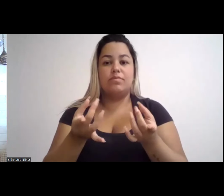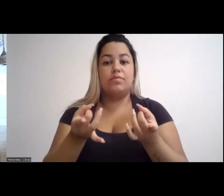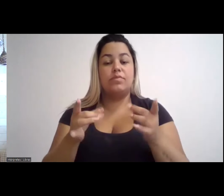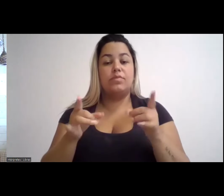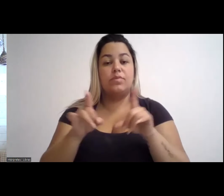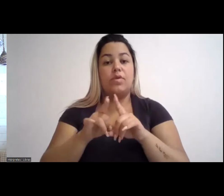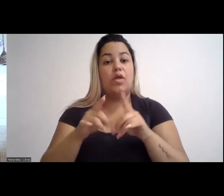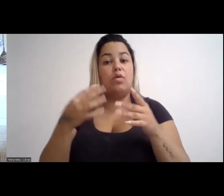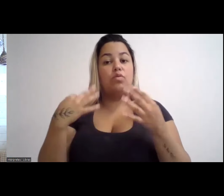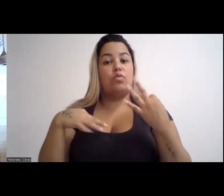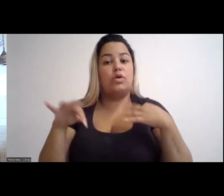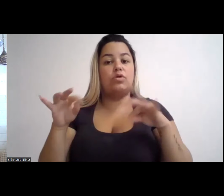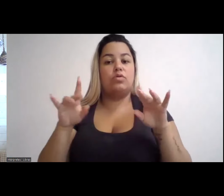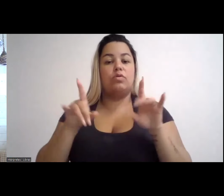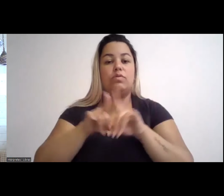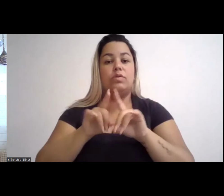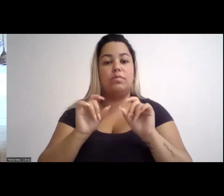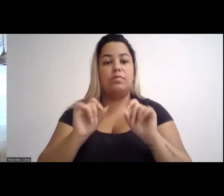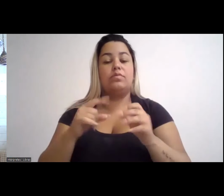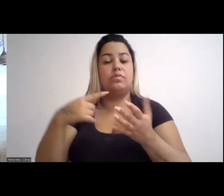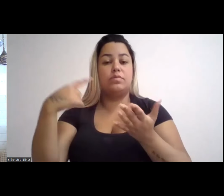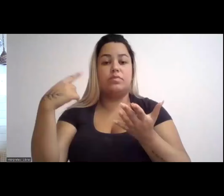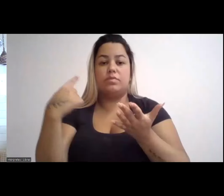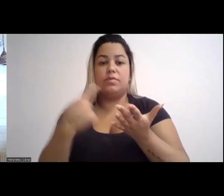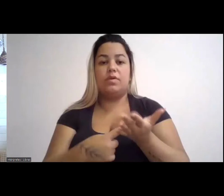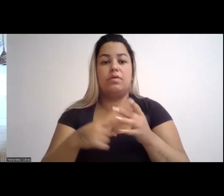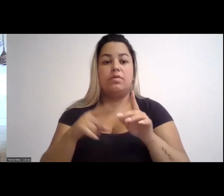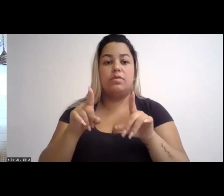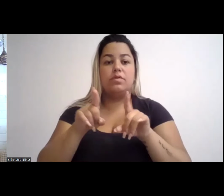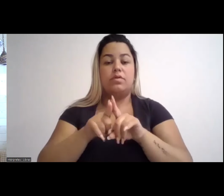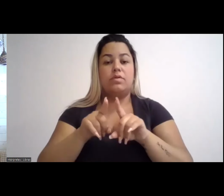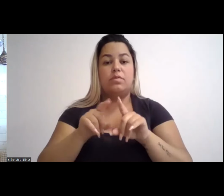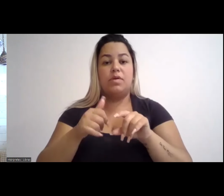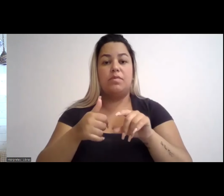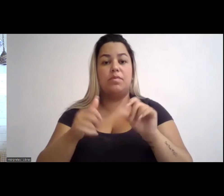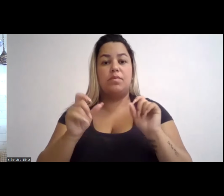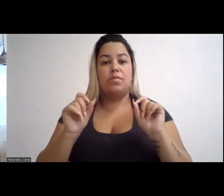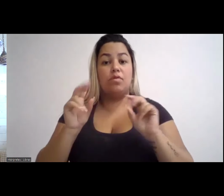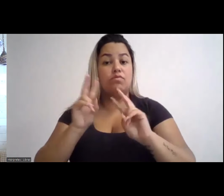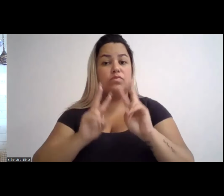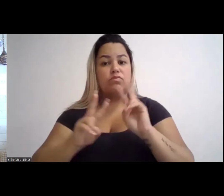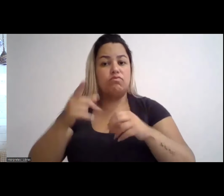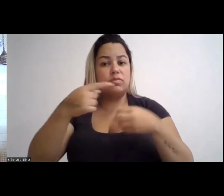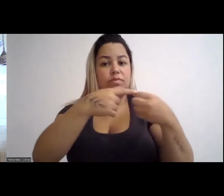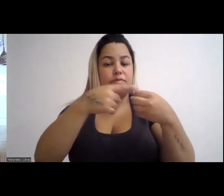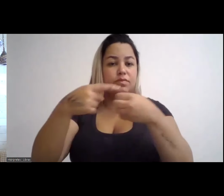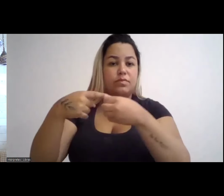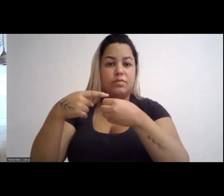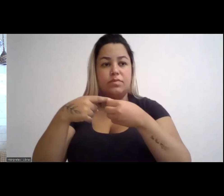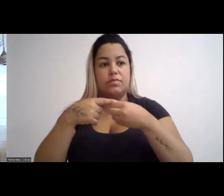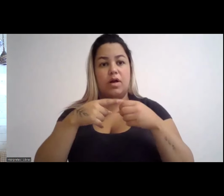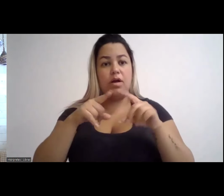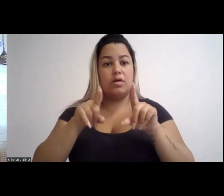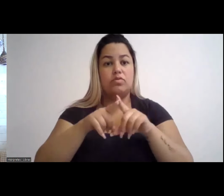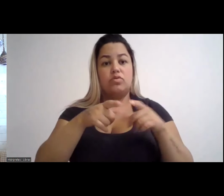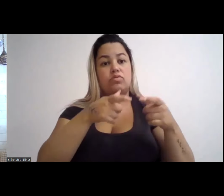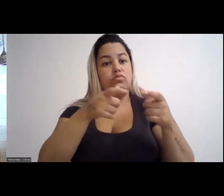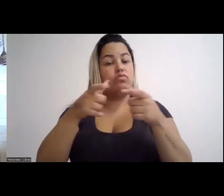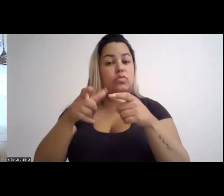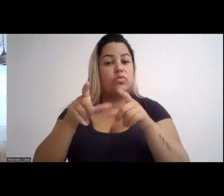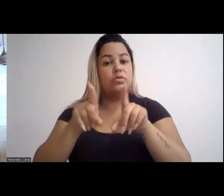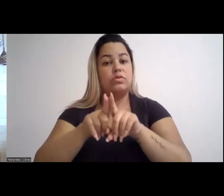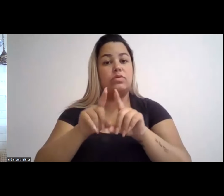turísticos, para confirmar, ratificar uma visão de cidade para destinos globais? Eu acho que